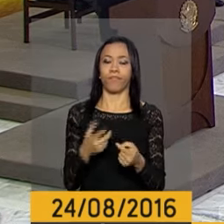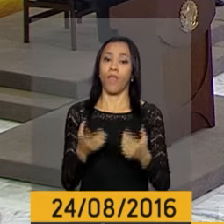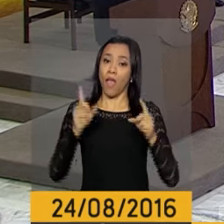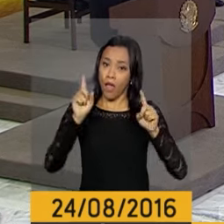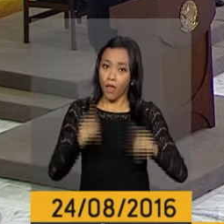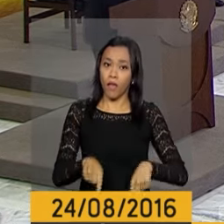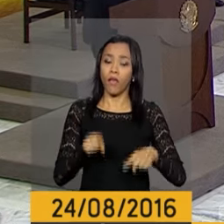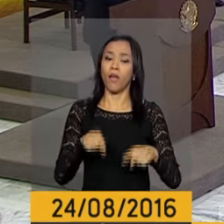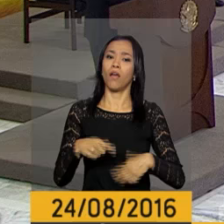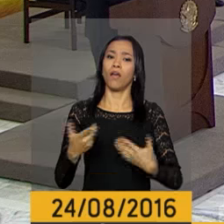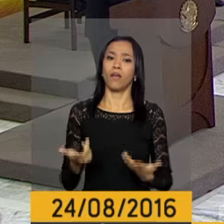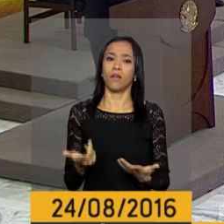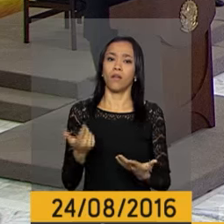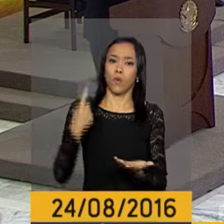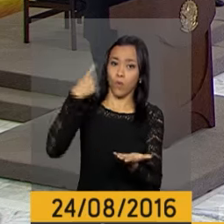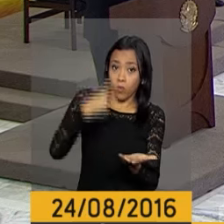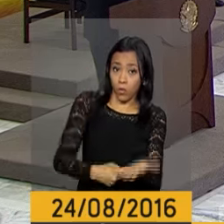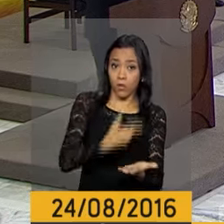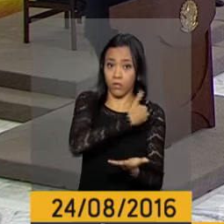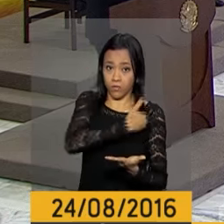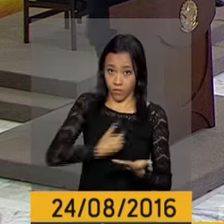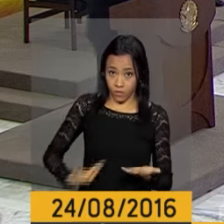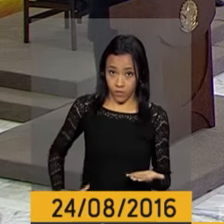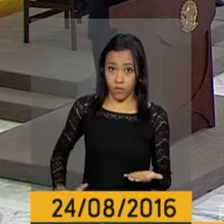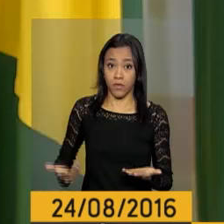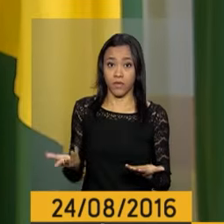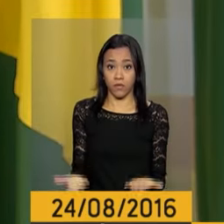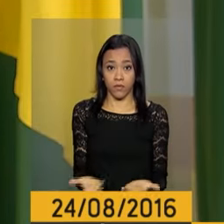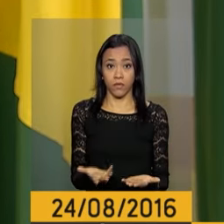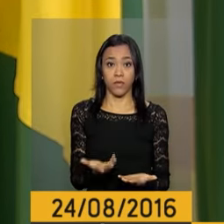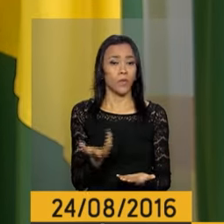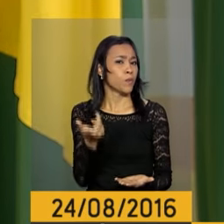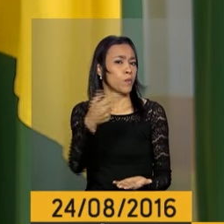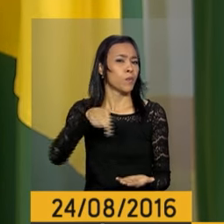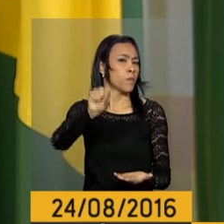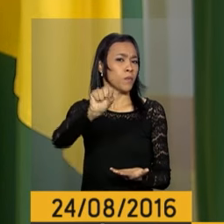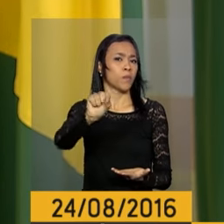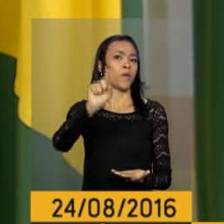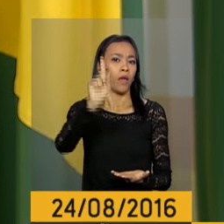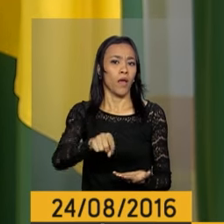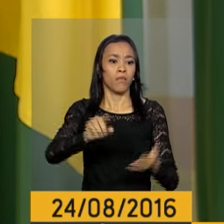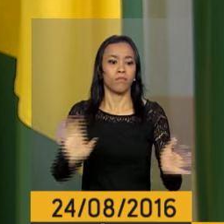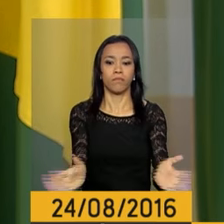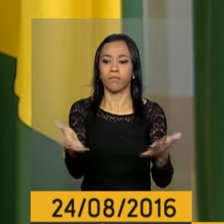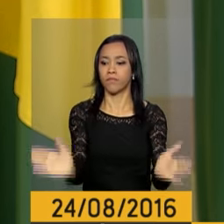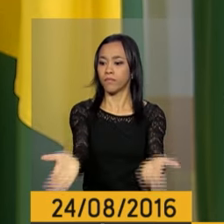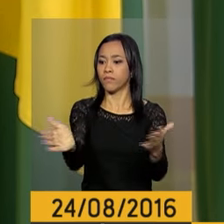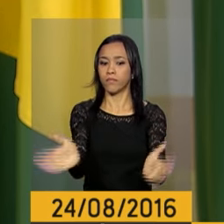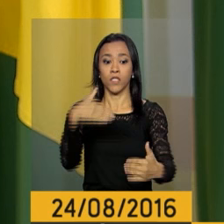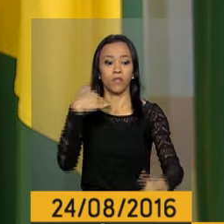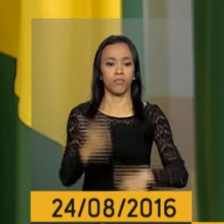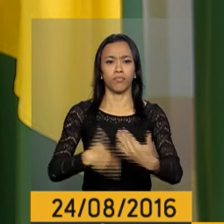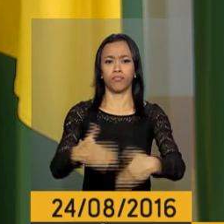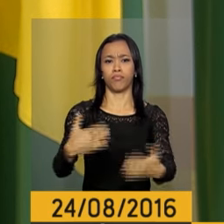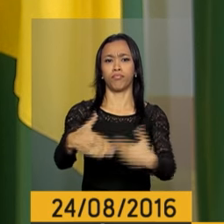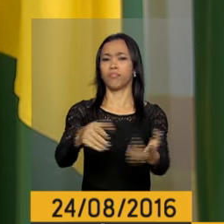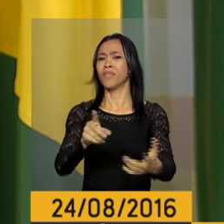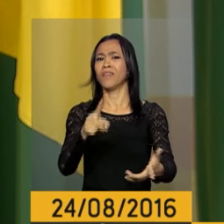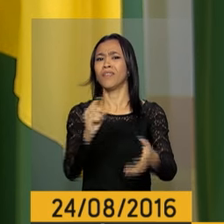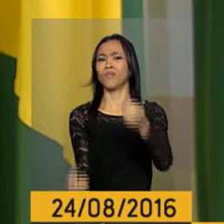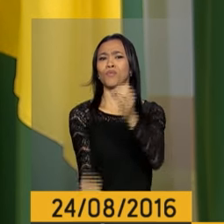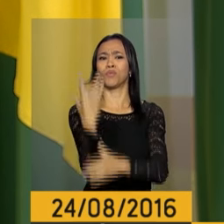o papel papel do governo, por exemplo, portanto, eh é estimular o desenvolvimento e não criar